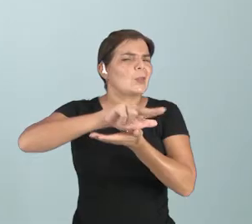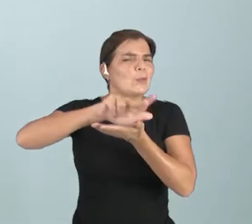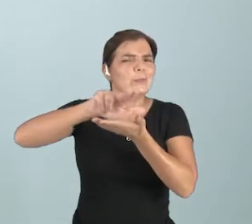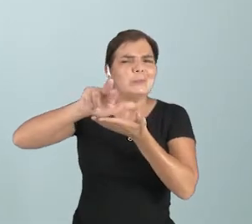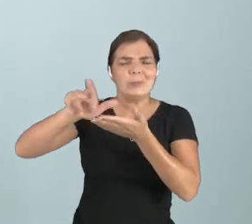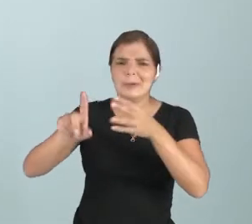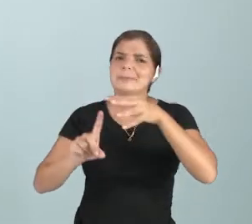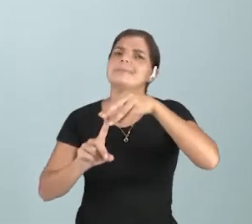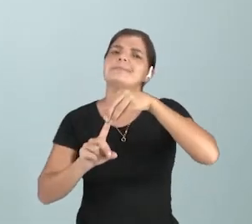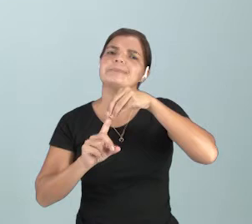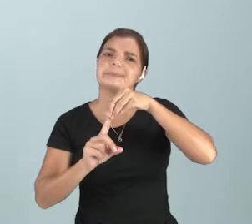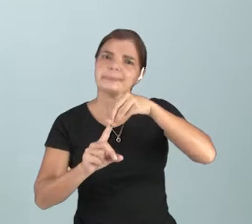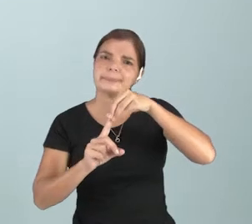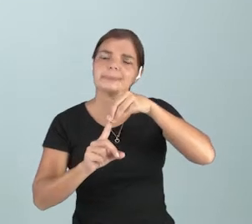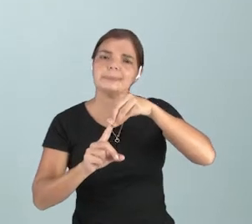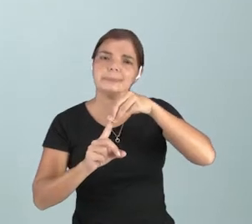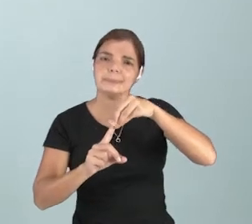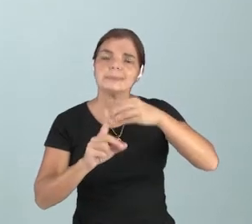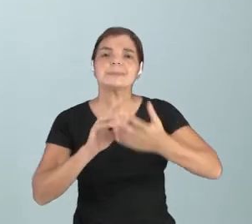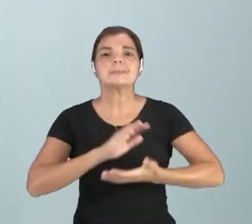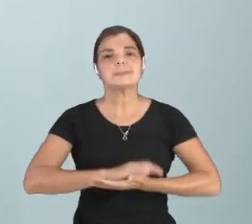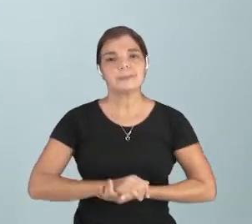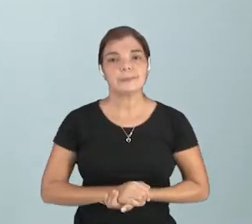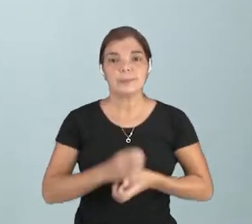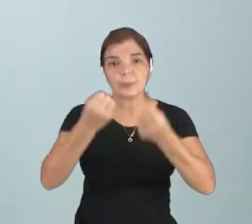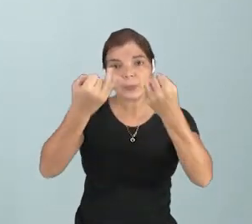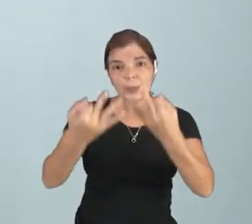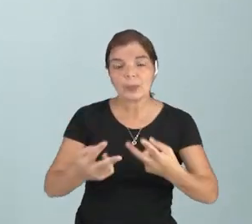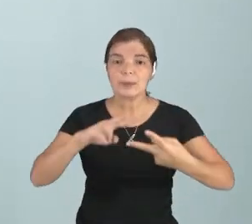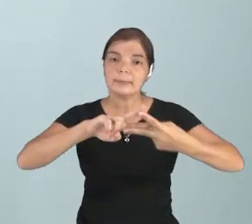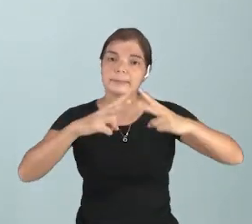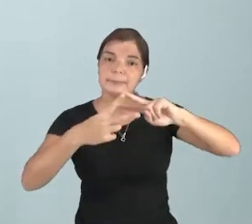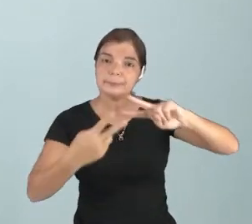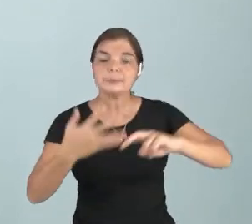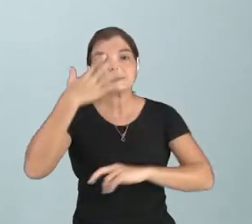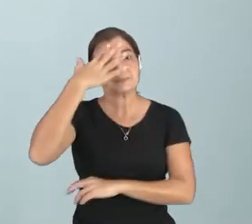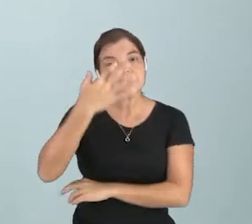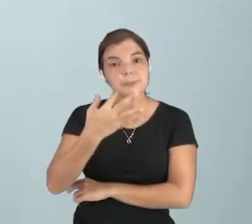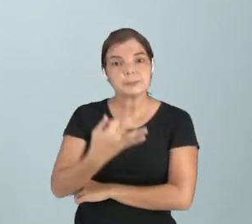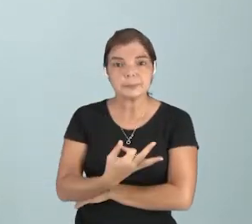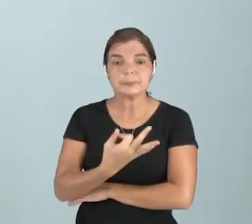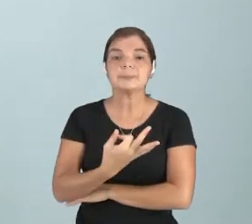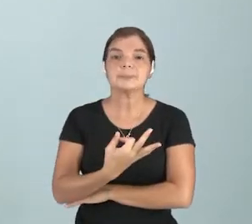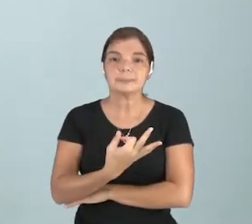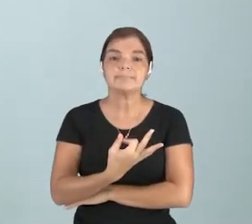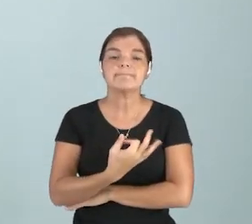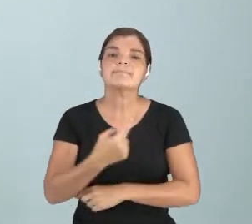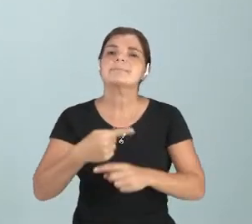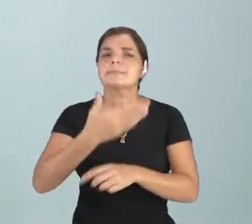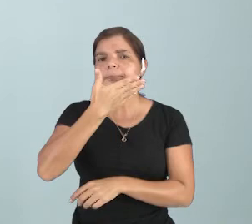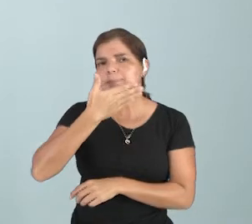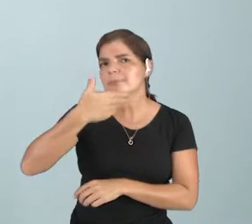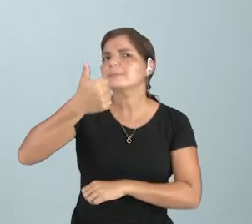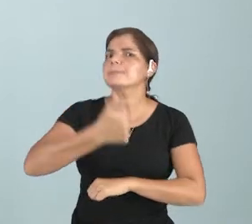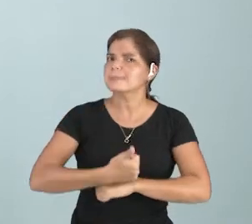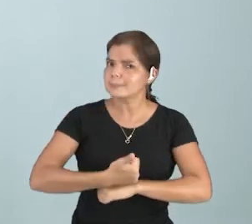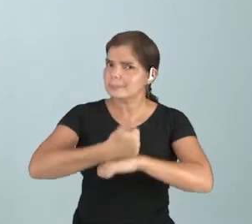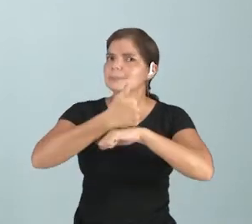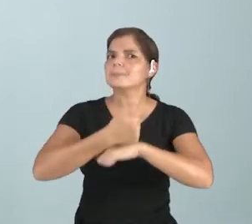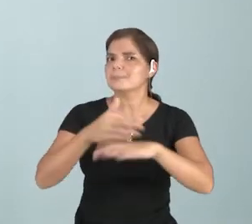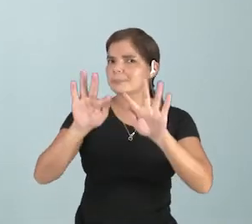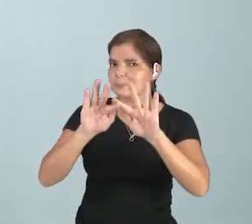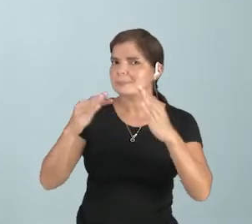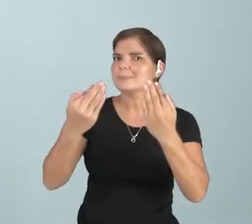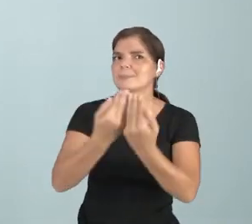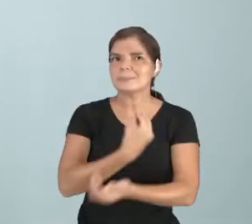os objetivos desse aconselhamento genético. Justamente uma melhor qualidade de vida, né, para as